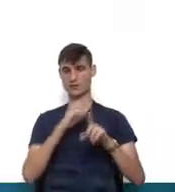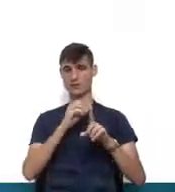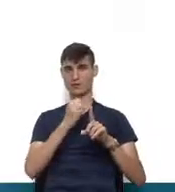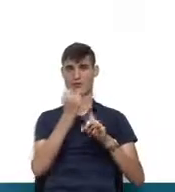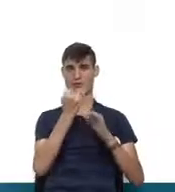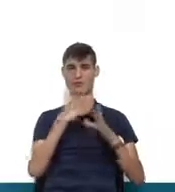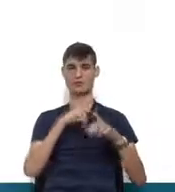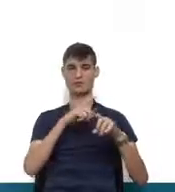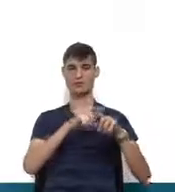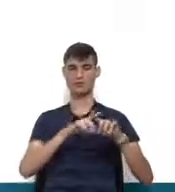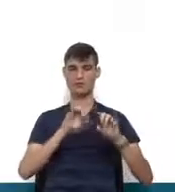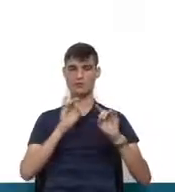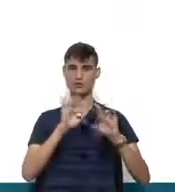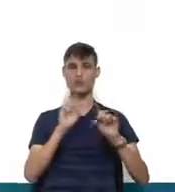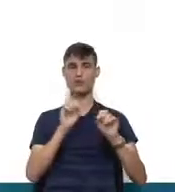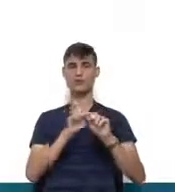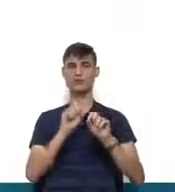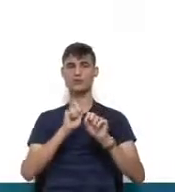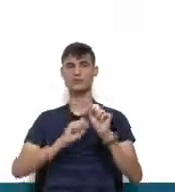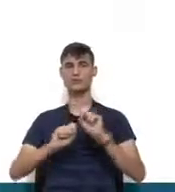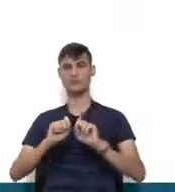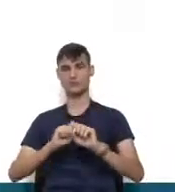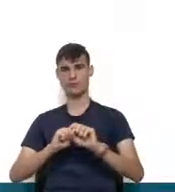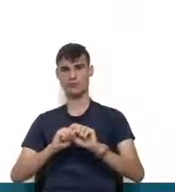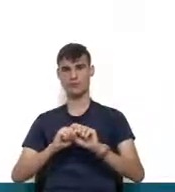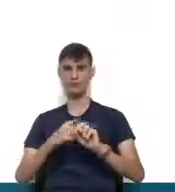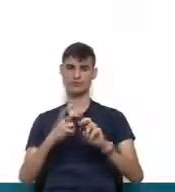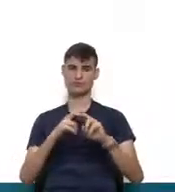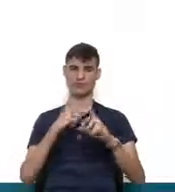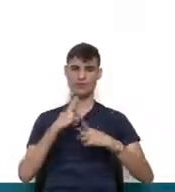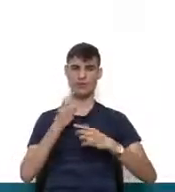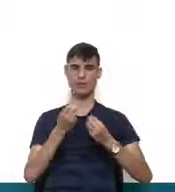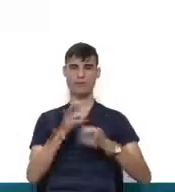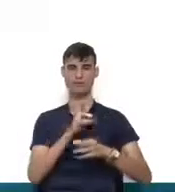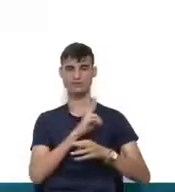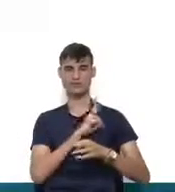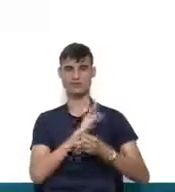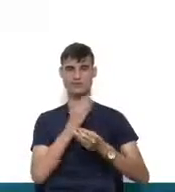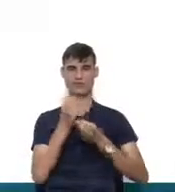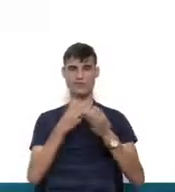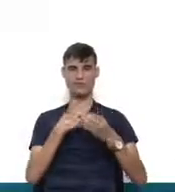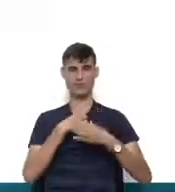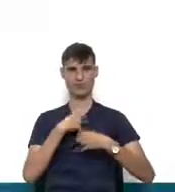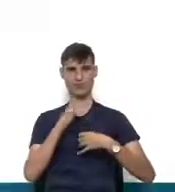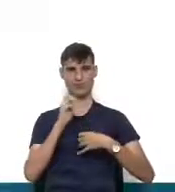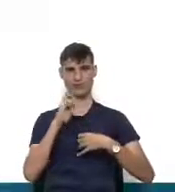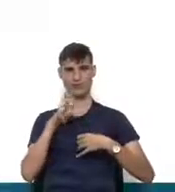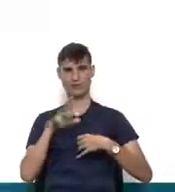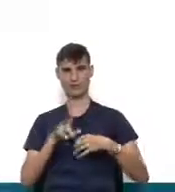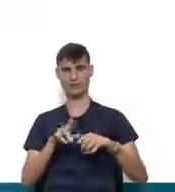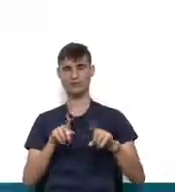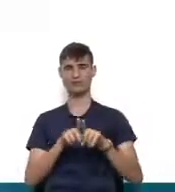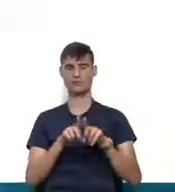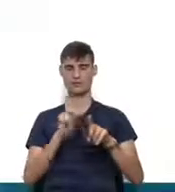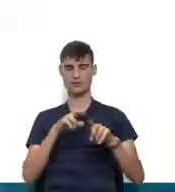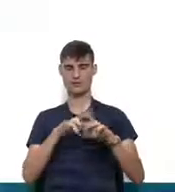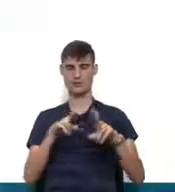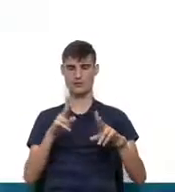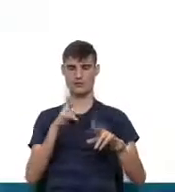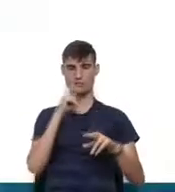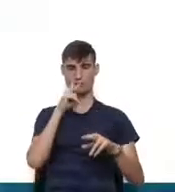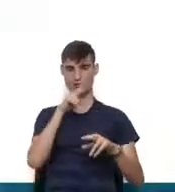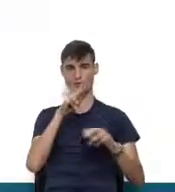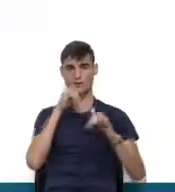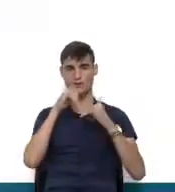coeficiente que multiplicava só a função, tá? E como que ela pode ser representada na forma de série de Fourier, e aqui é igual à